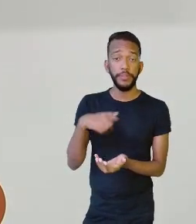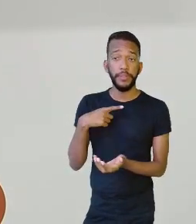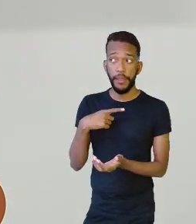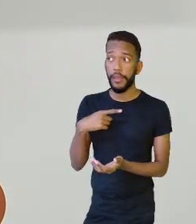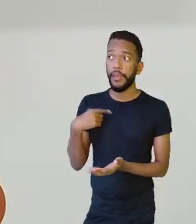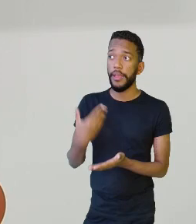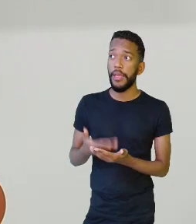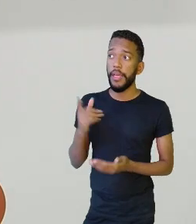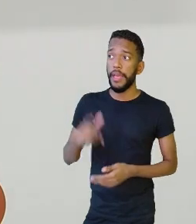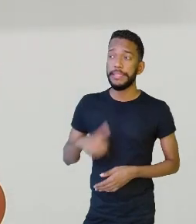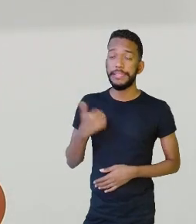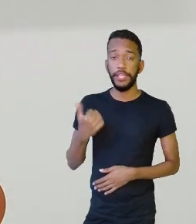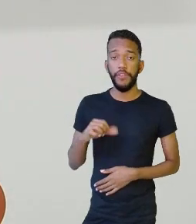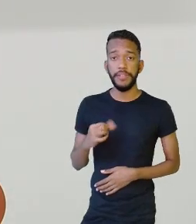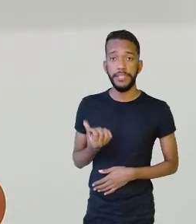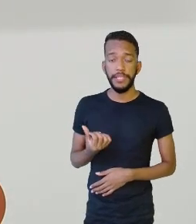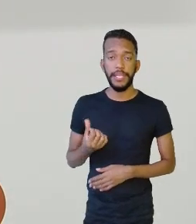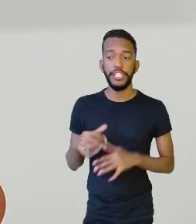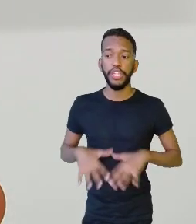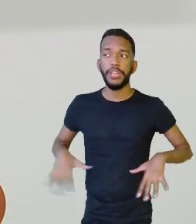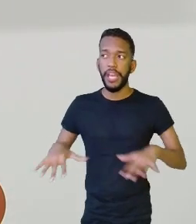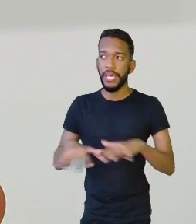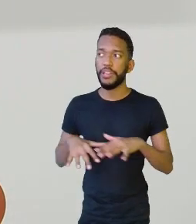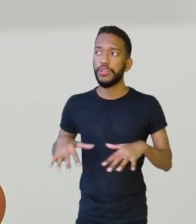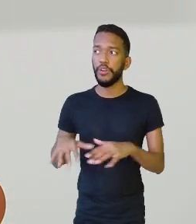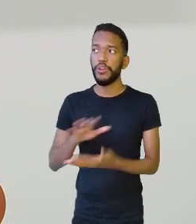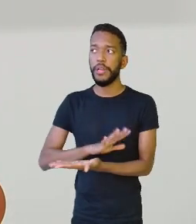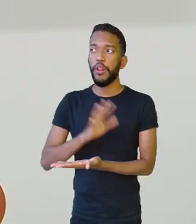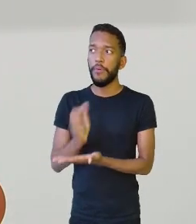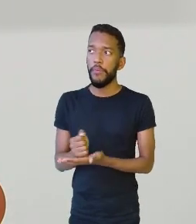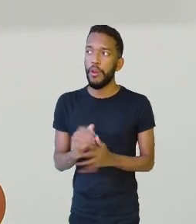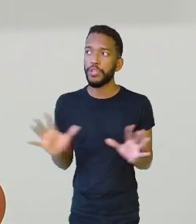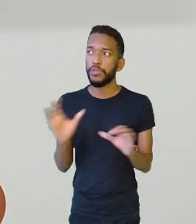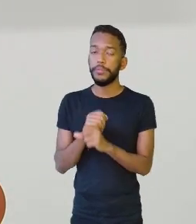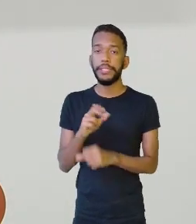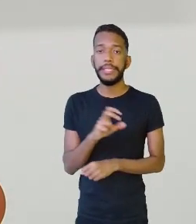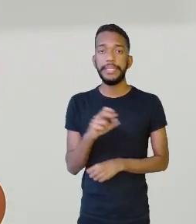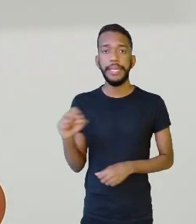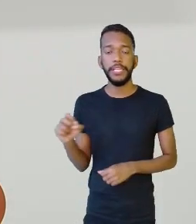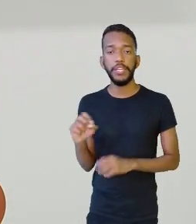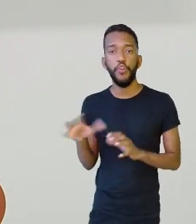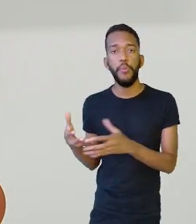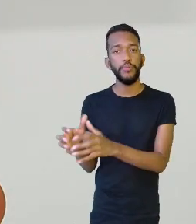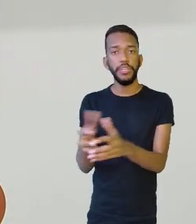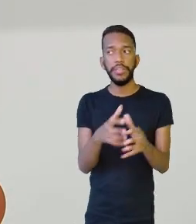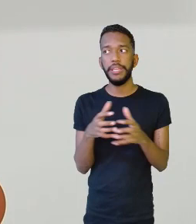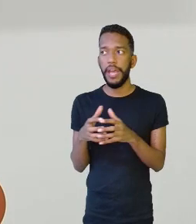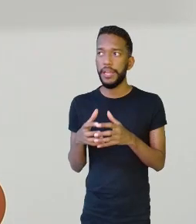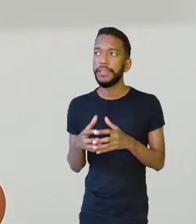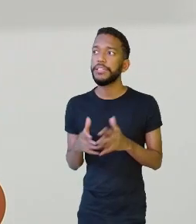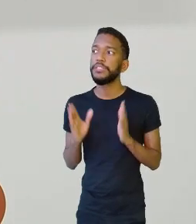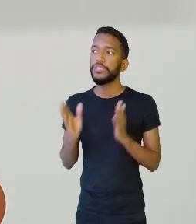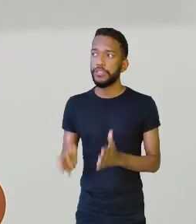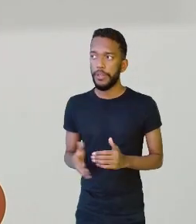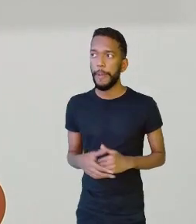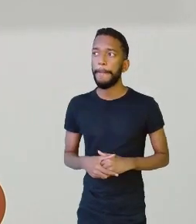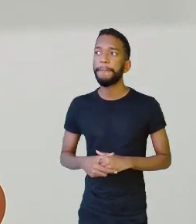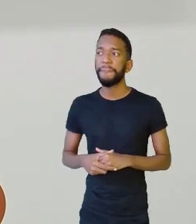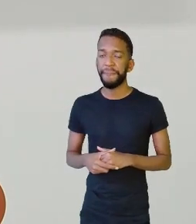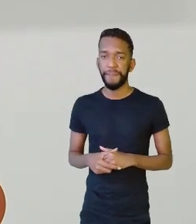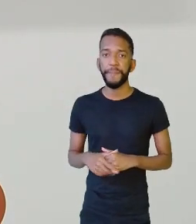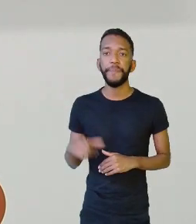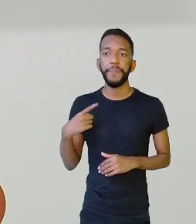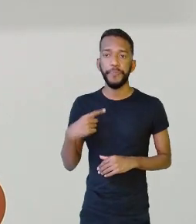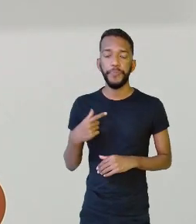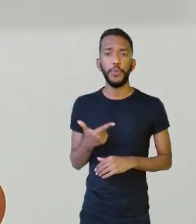atualmente 196 territórios quilombolas, somando mais de 500 comunidades quilombolas e